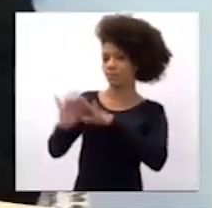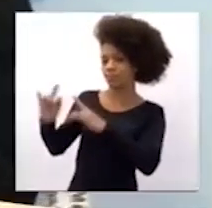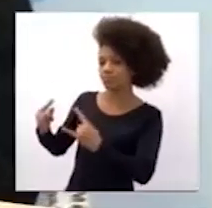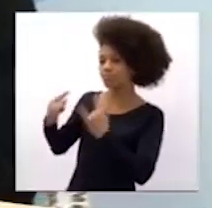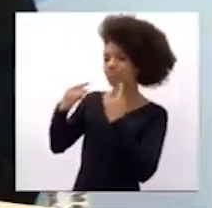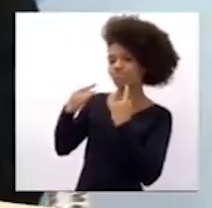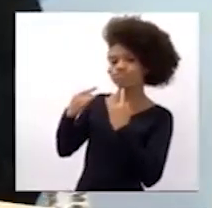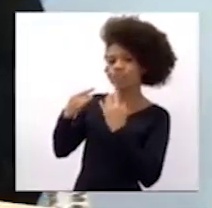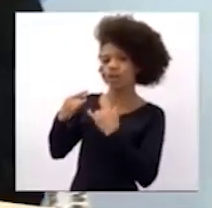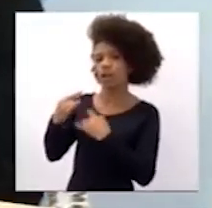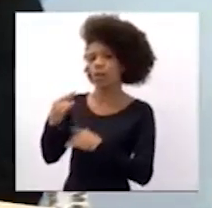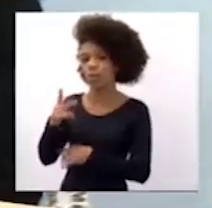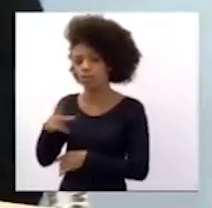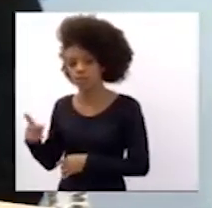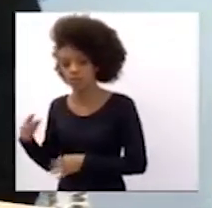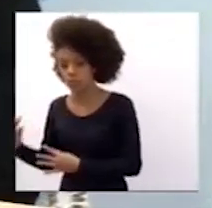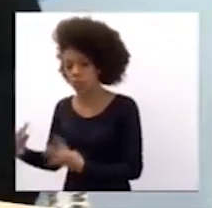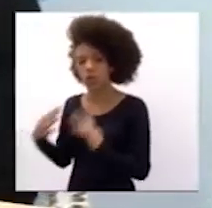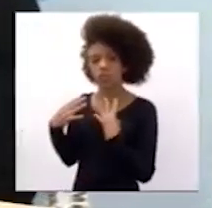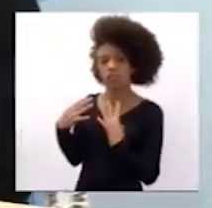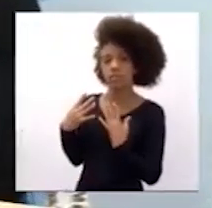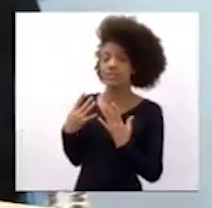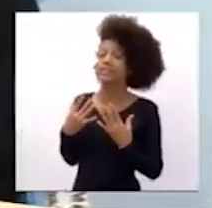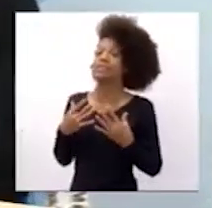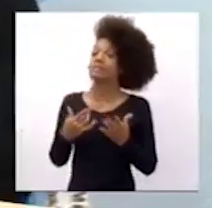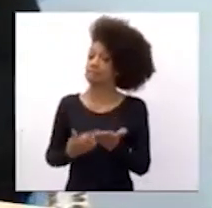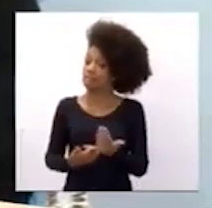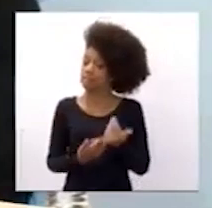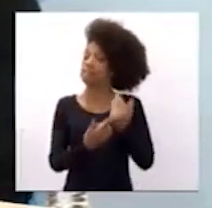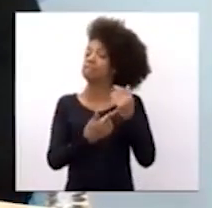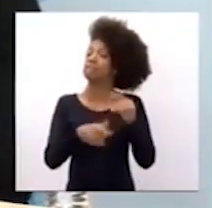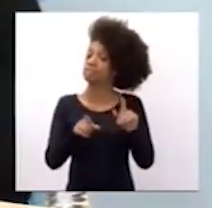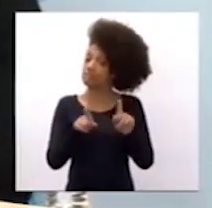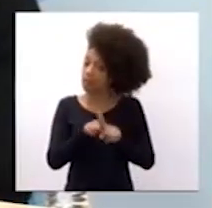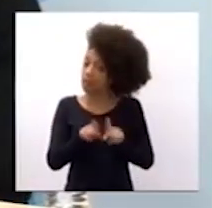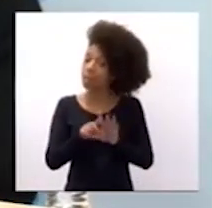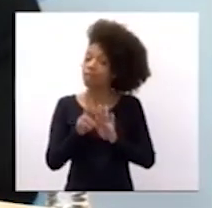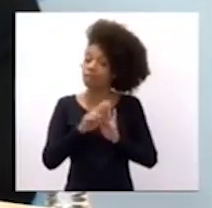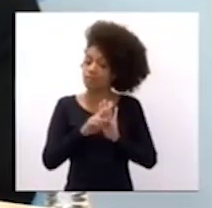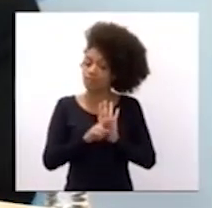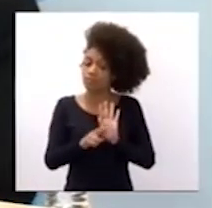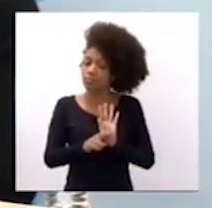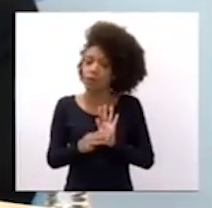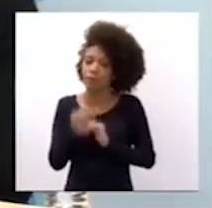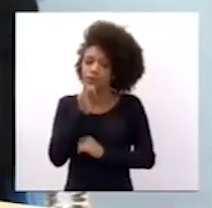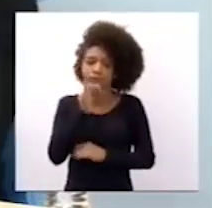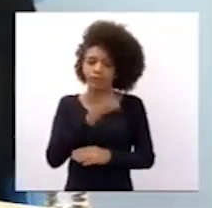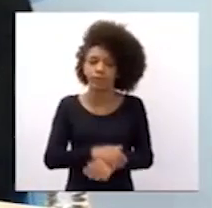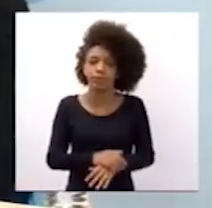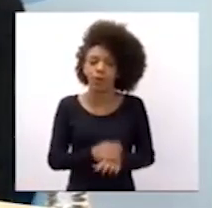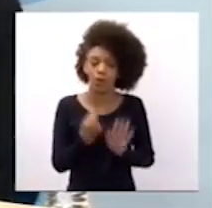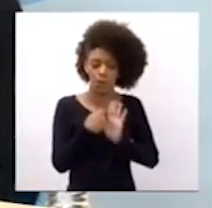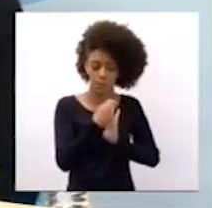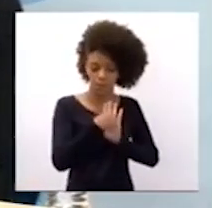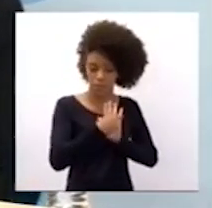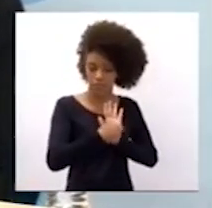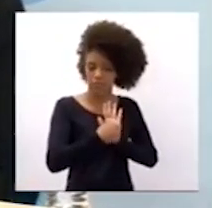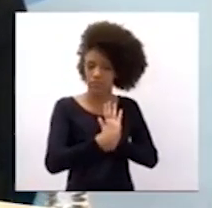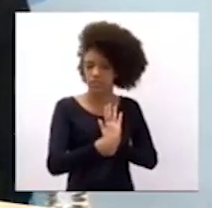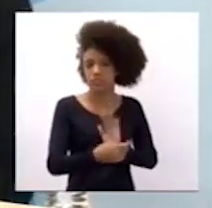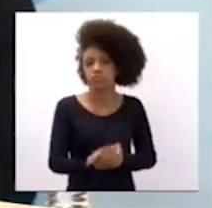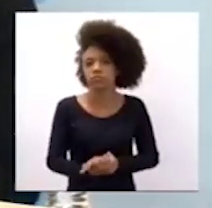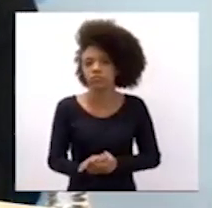E lembrar que existem algumas regrinhas, né, no mundo virtual existem algumas regrinhas, como, por exemplo, na hora da escrita, como a professora Rosa lembrou